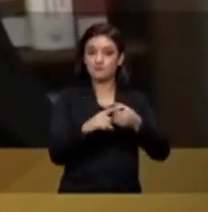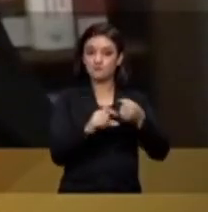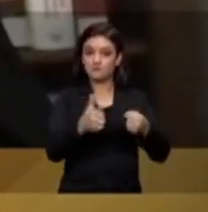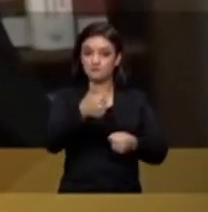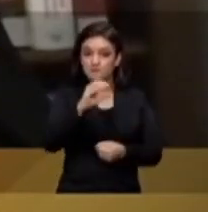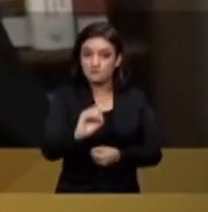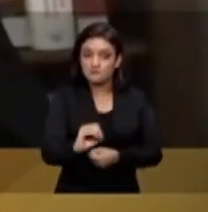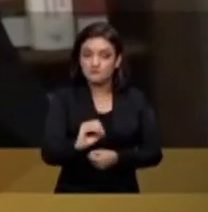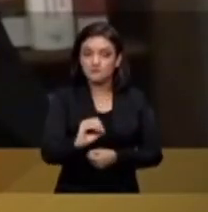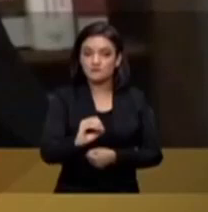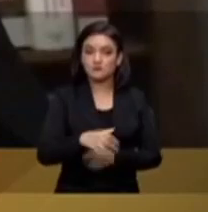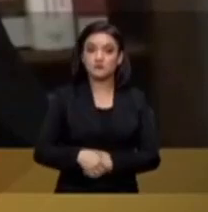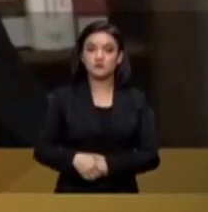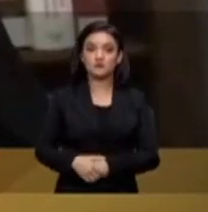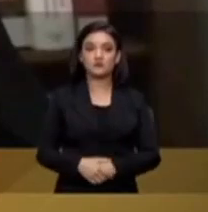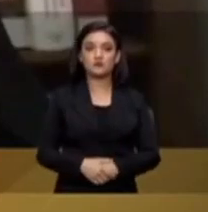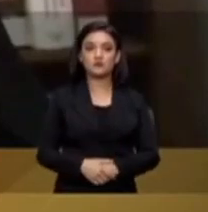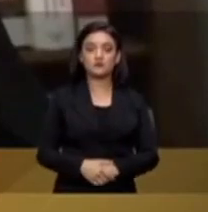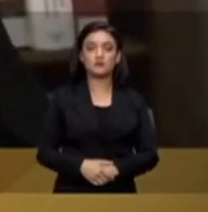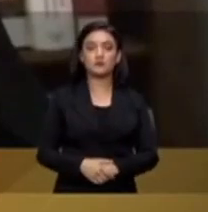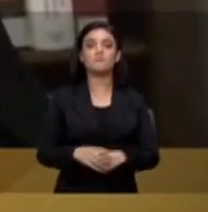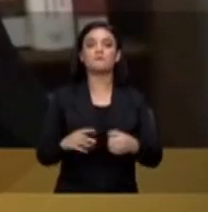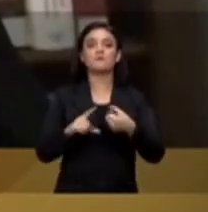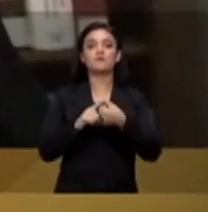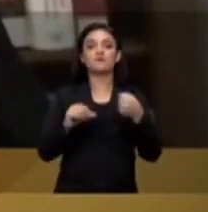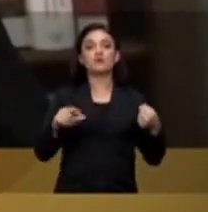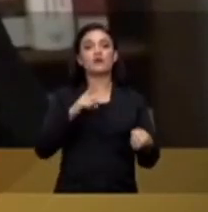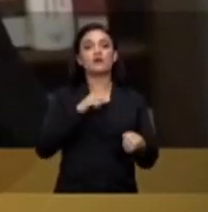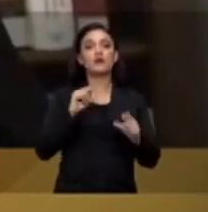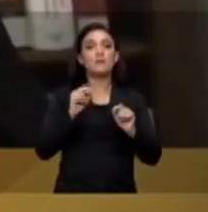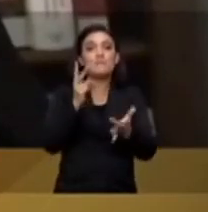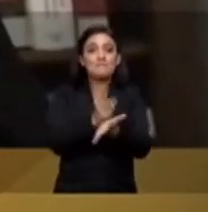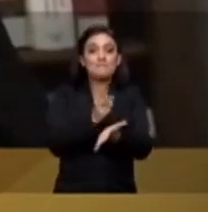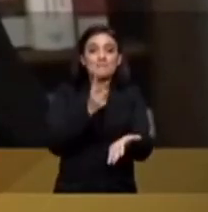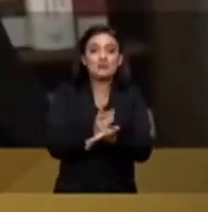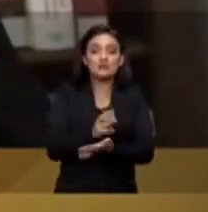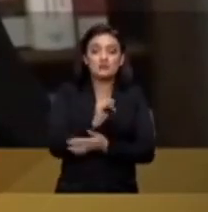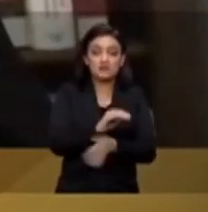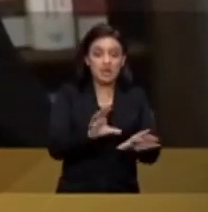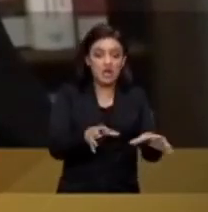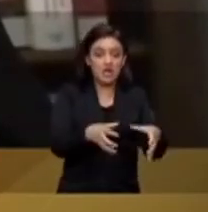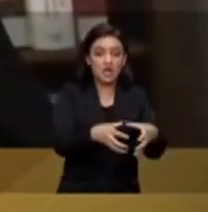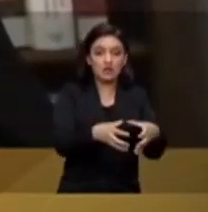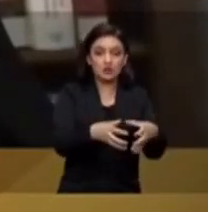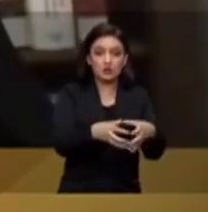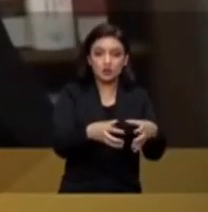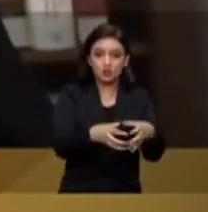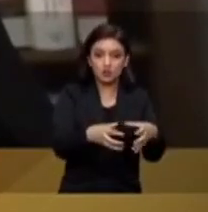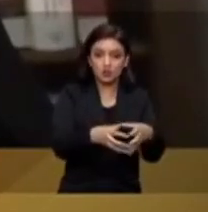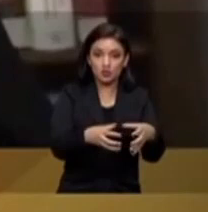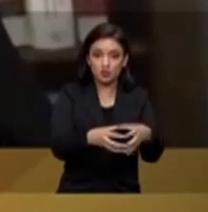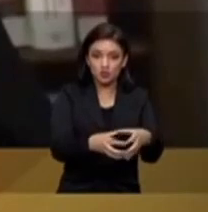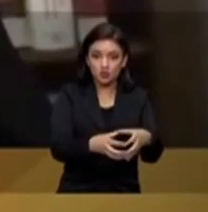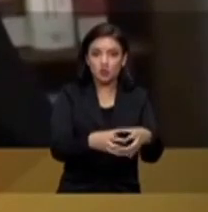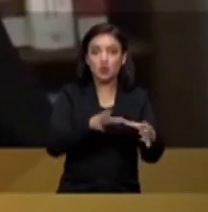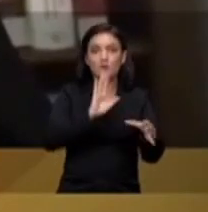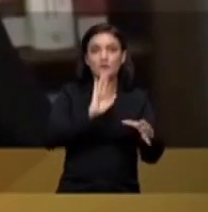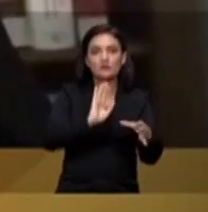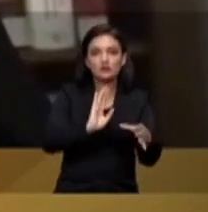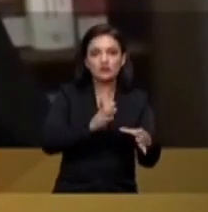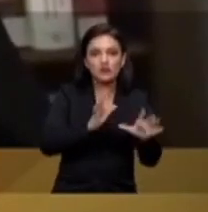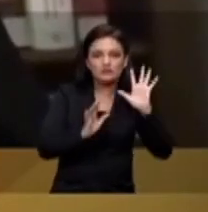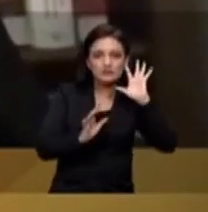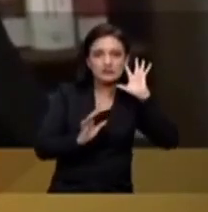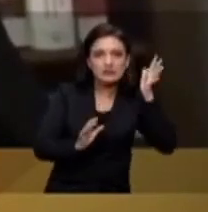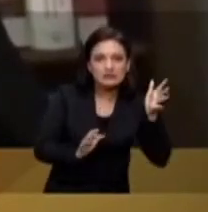10. Prevalece o disposto neste artigo, ainda que a turma haja submetido a causa ou algum de seus incidentes ao julgamento do